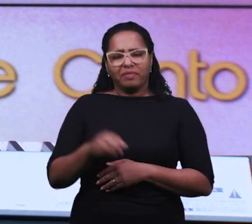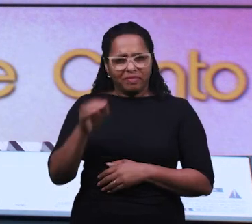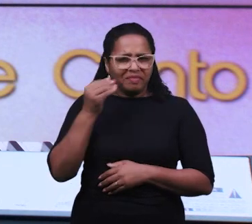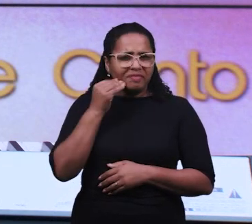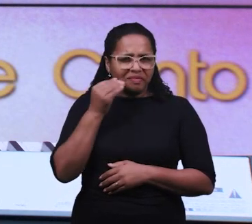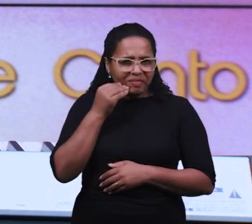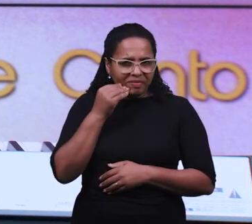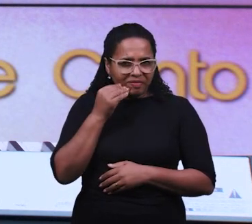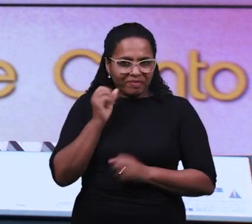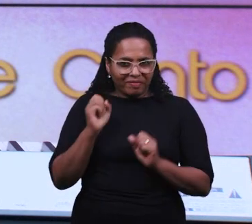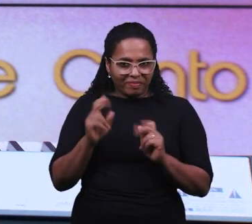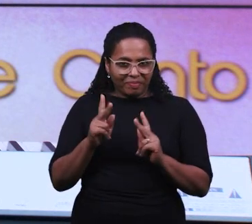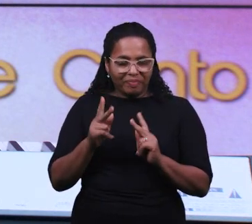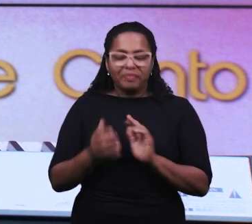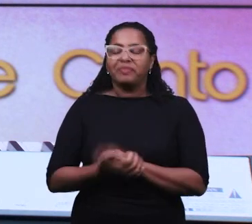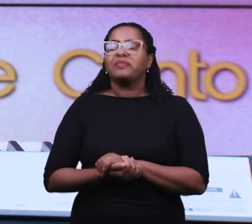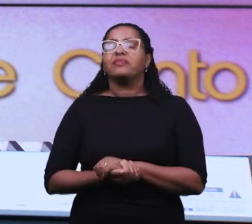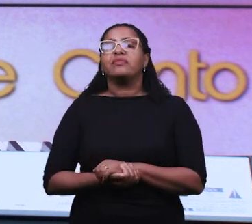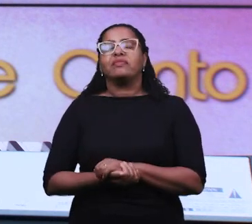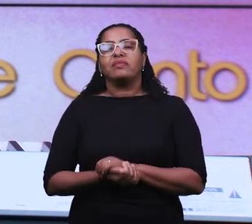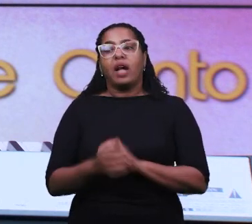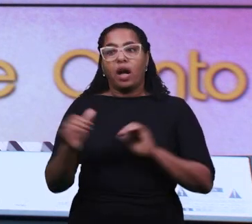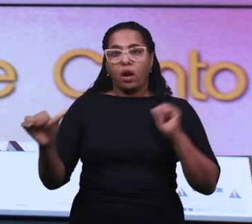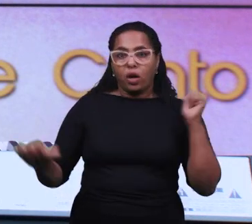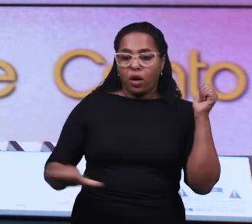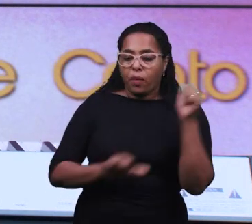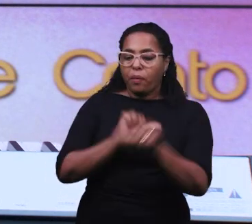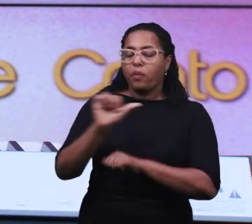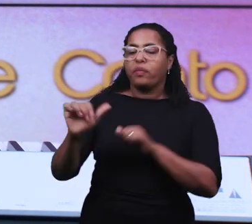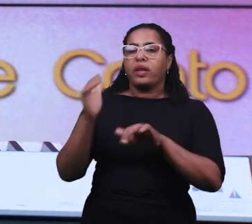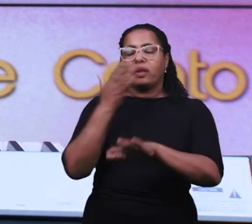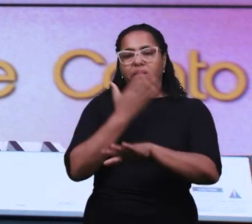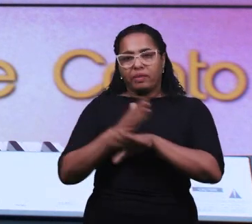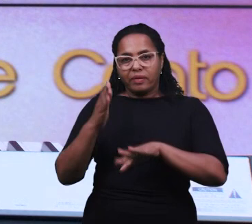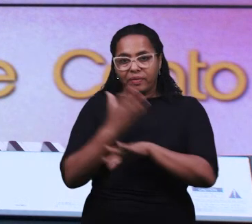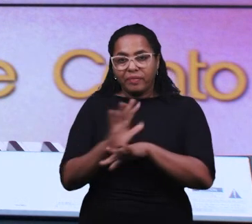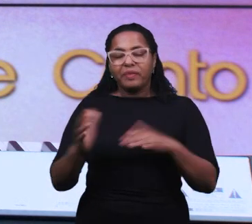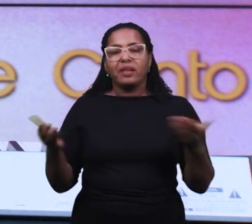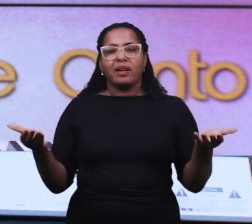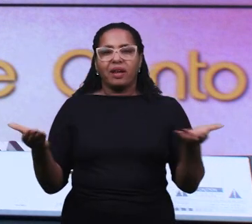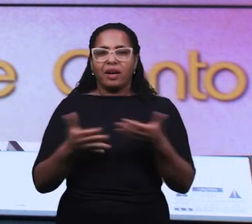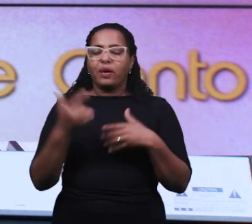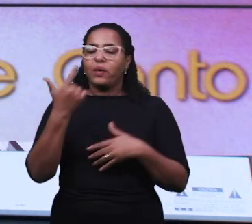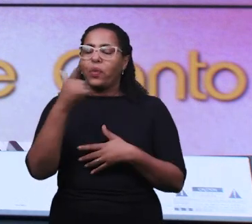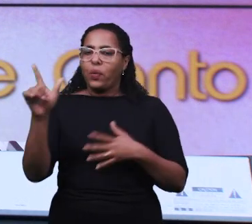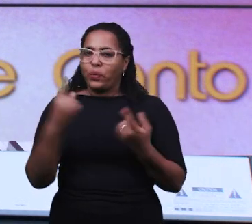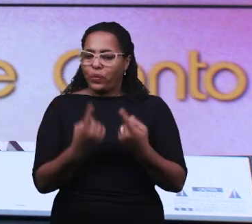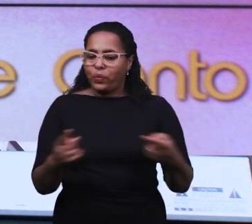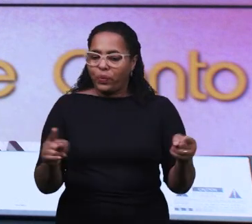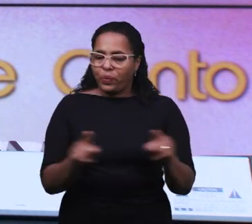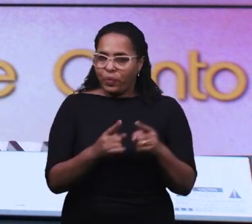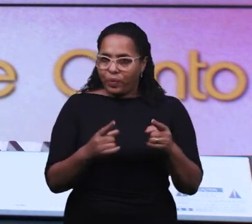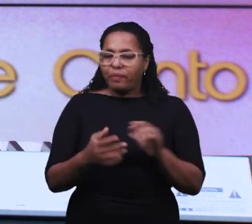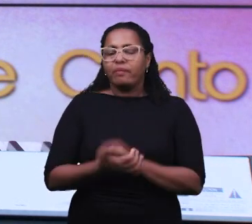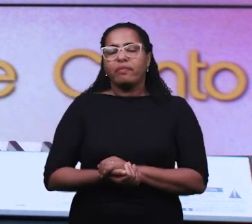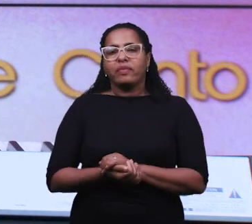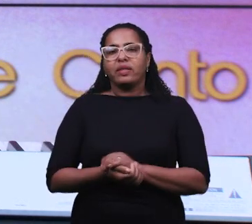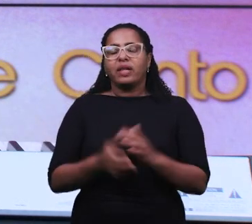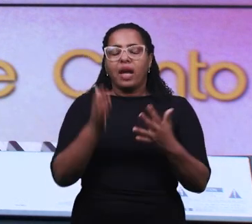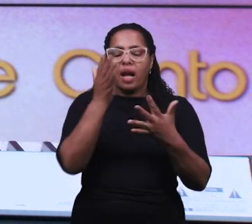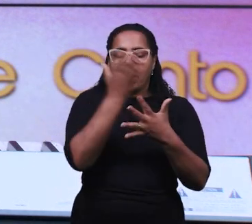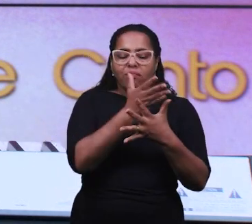Façam esse teste, ok? Vamos mudar de exercício. Agora nós vamos fazer com outra melodia. E